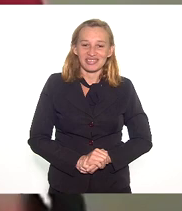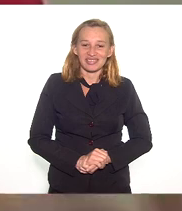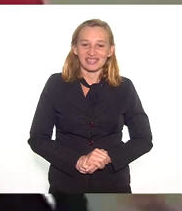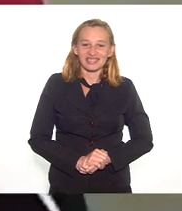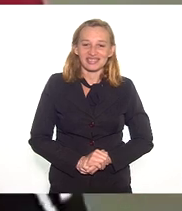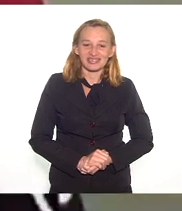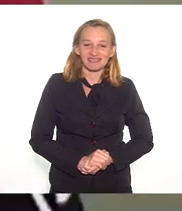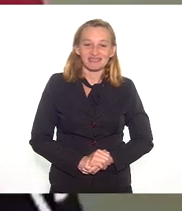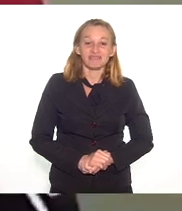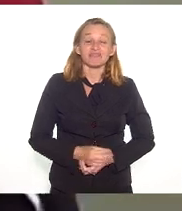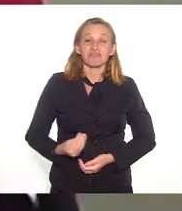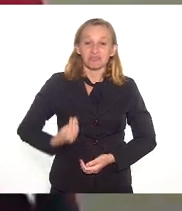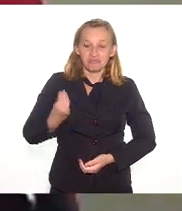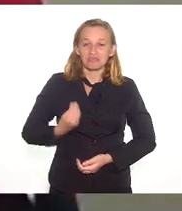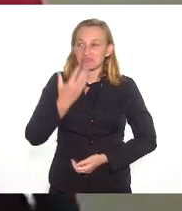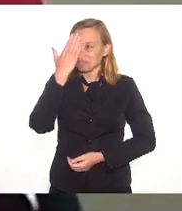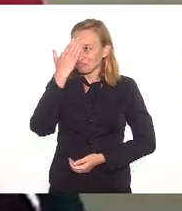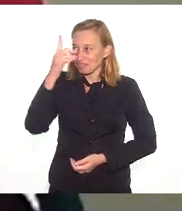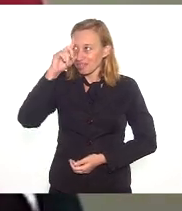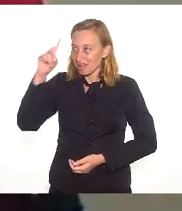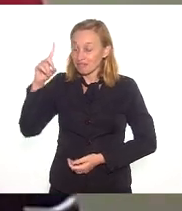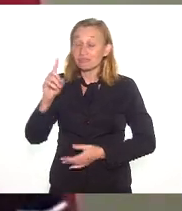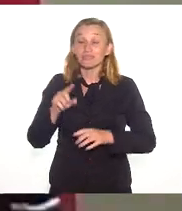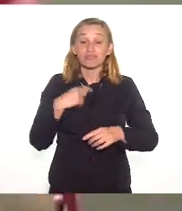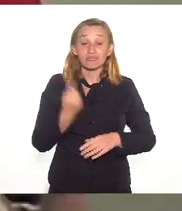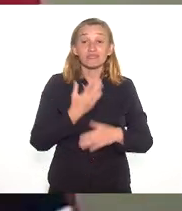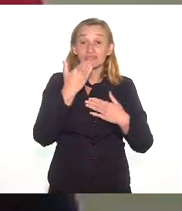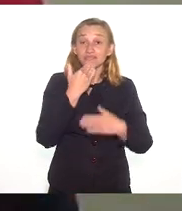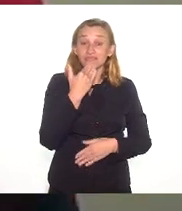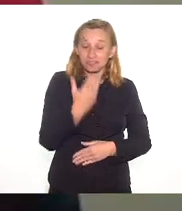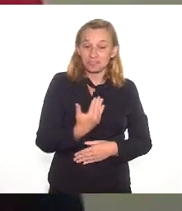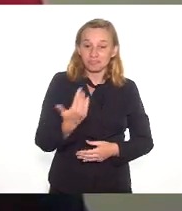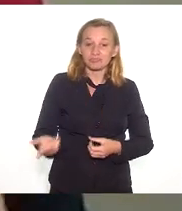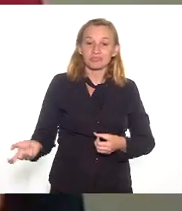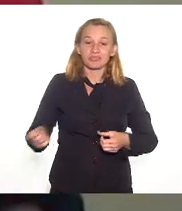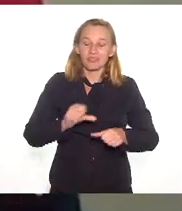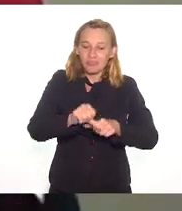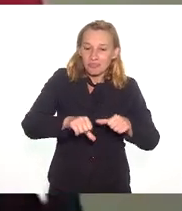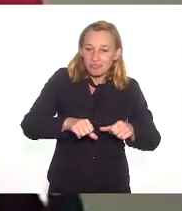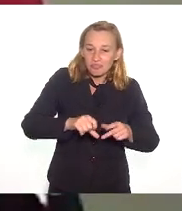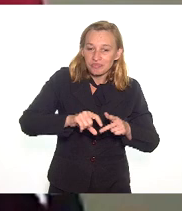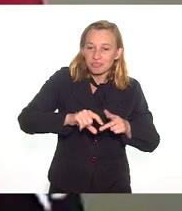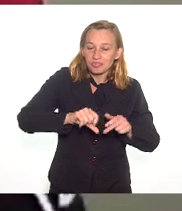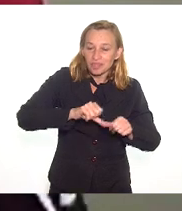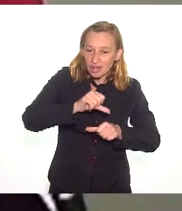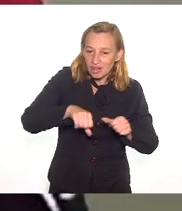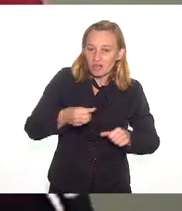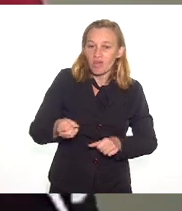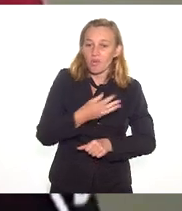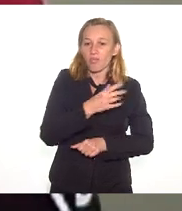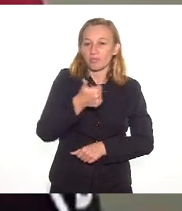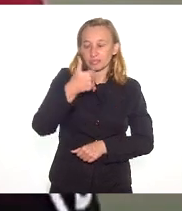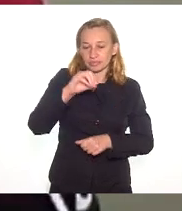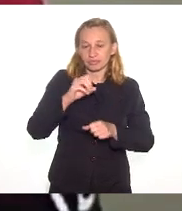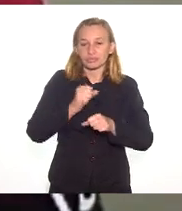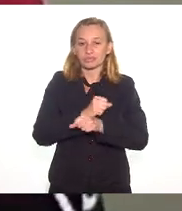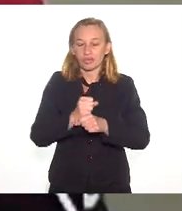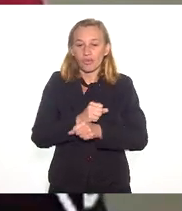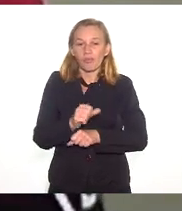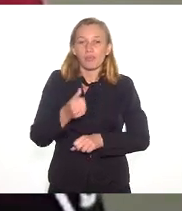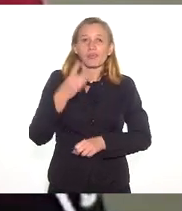ainda vivo, graças a Deus, então o nosso pedido é a da renovação por apenas 10 anos. A deputada